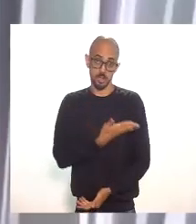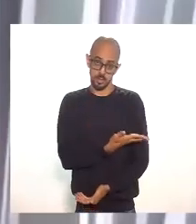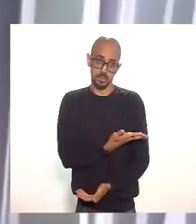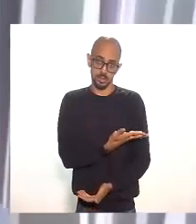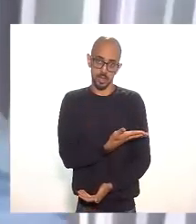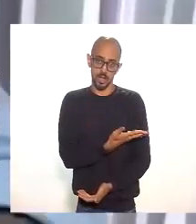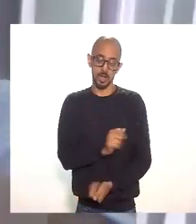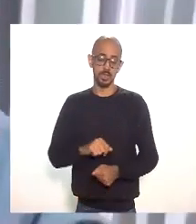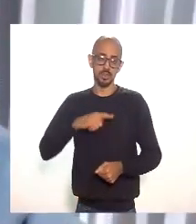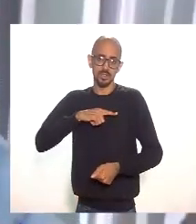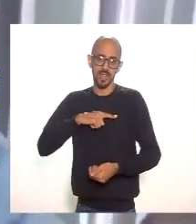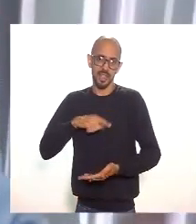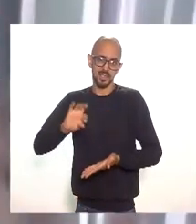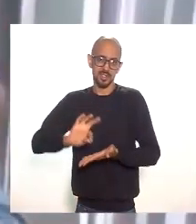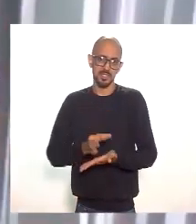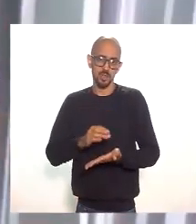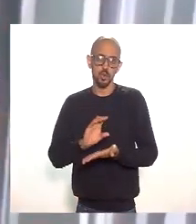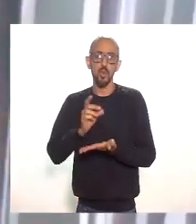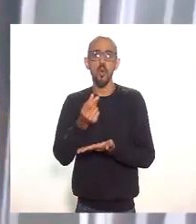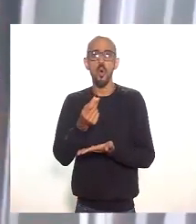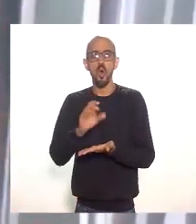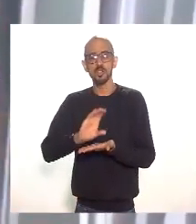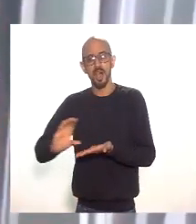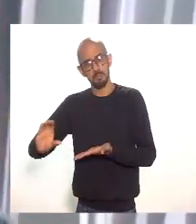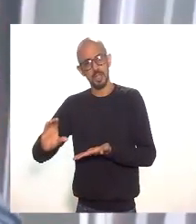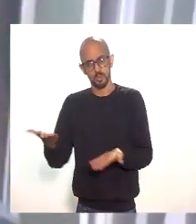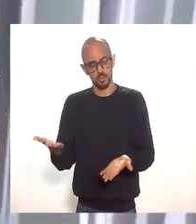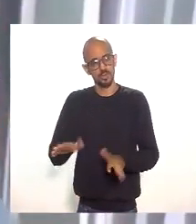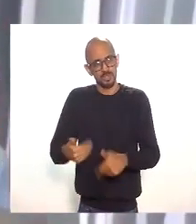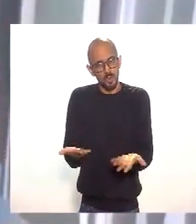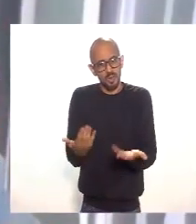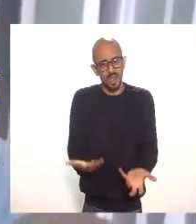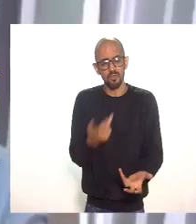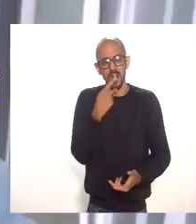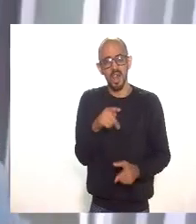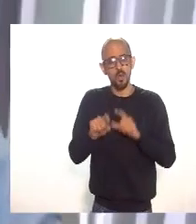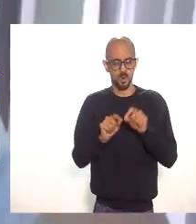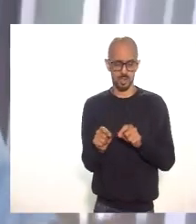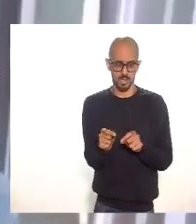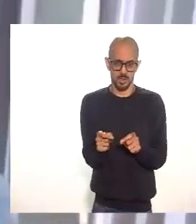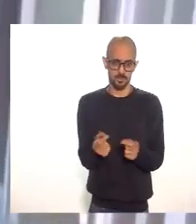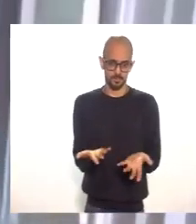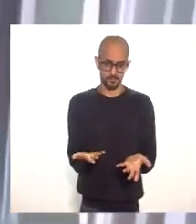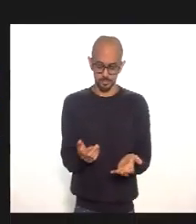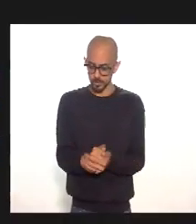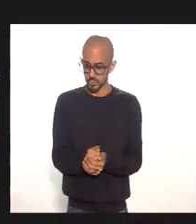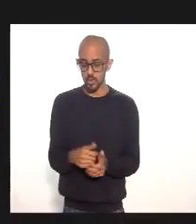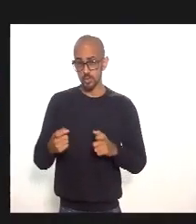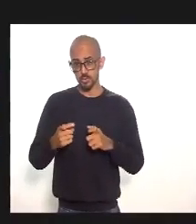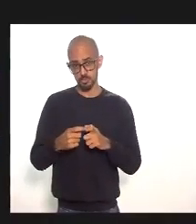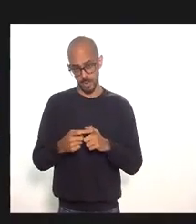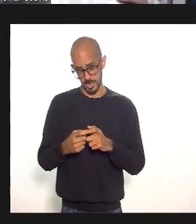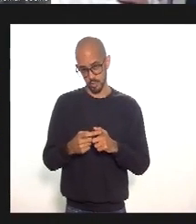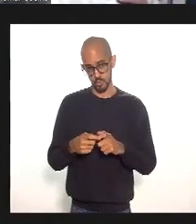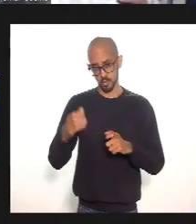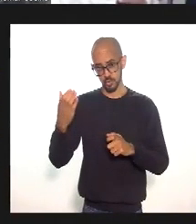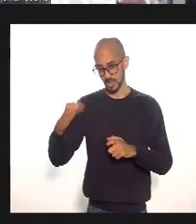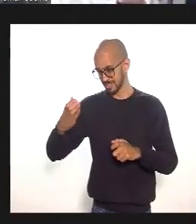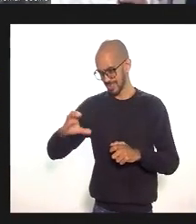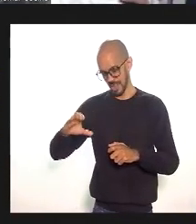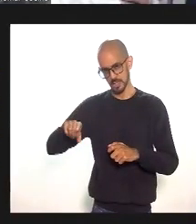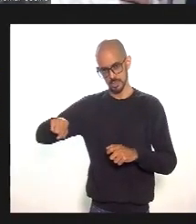da educação. Então, ou seja, eu quero aqui dizer o seguinte, as autoridades científicas e sanitárias definiram